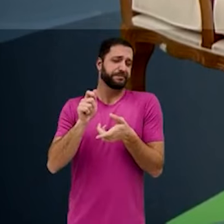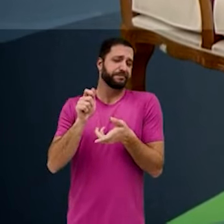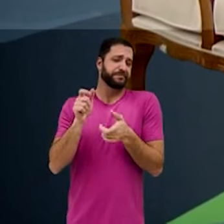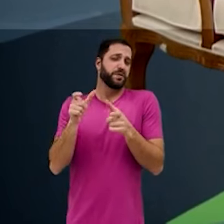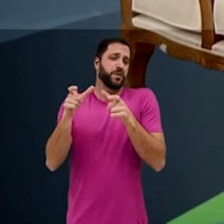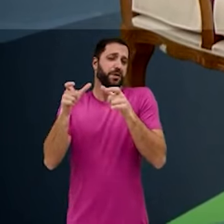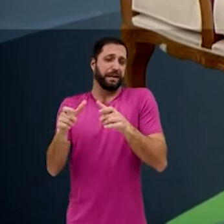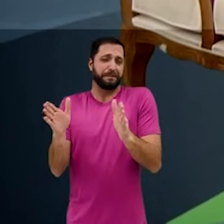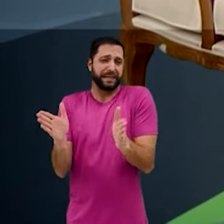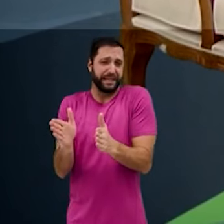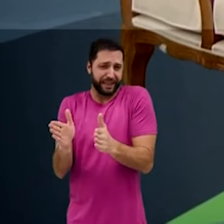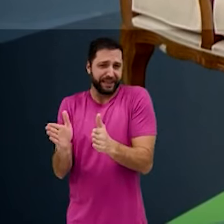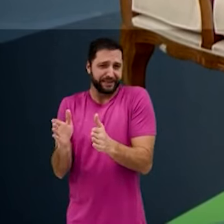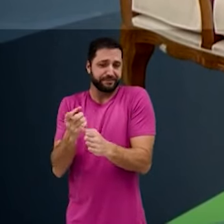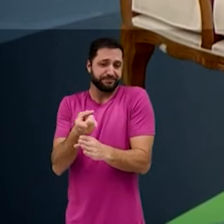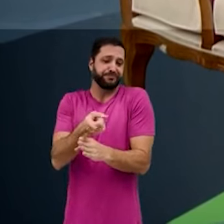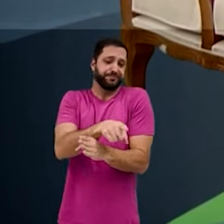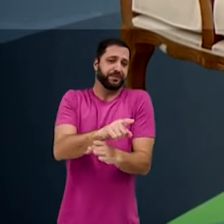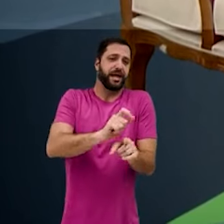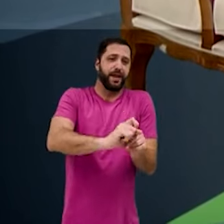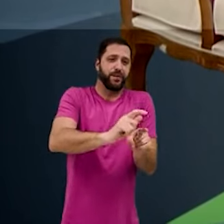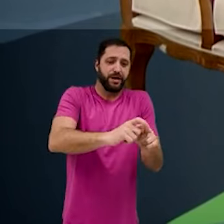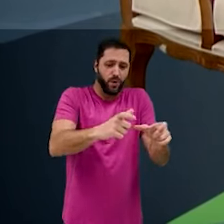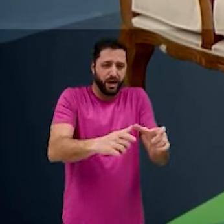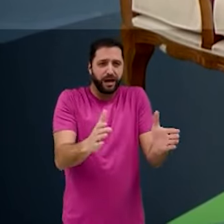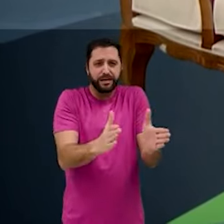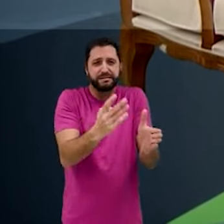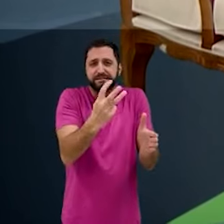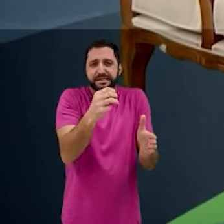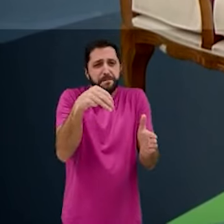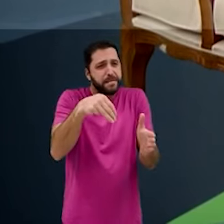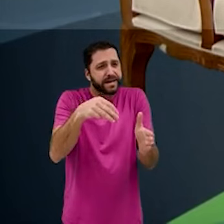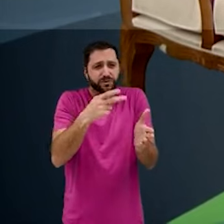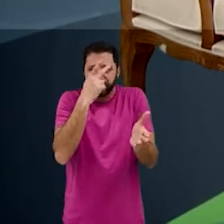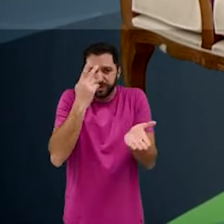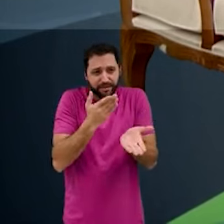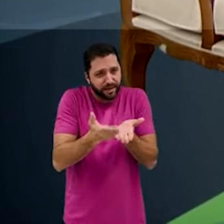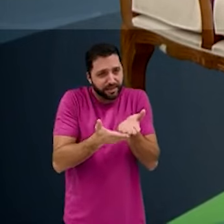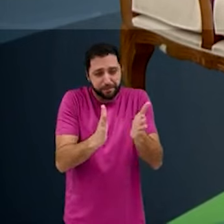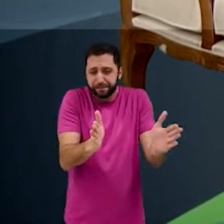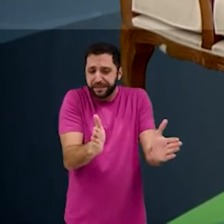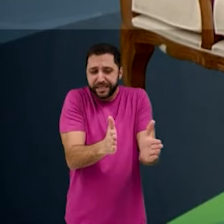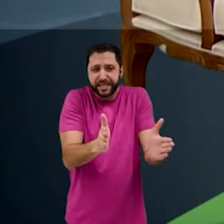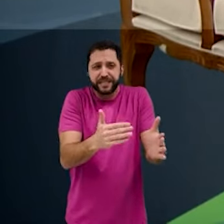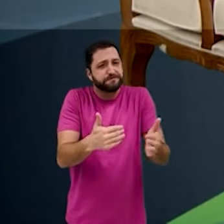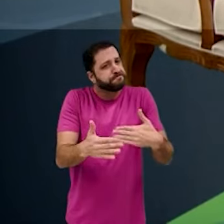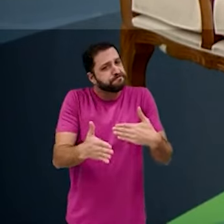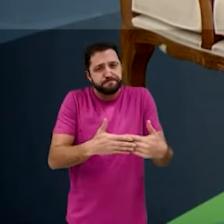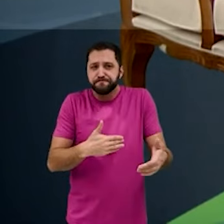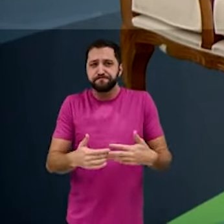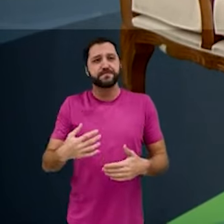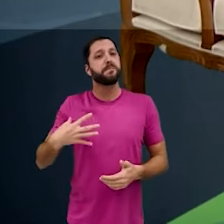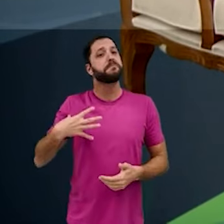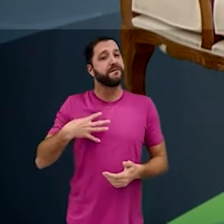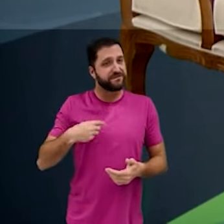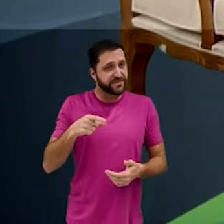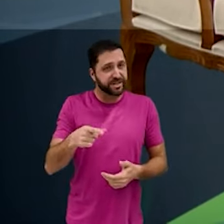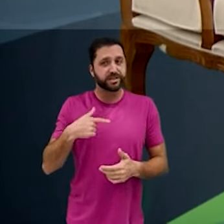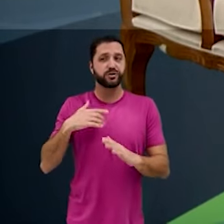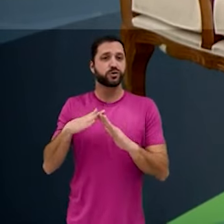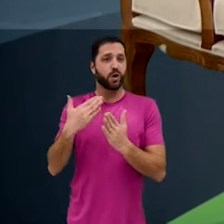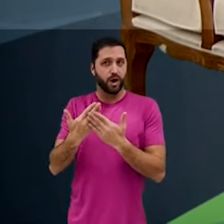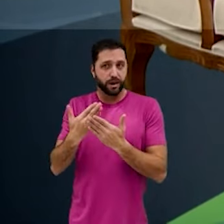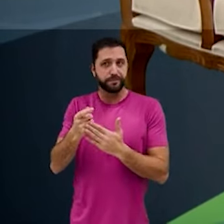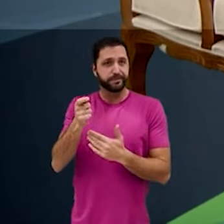um quartinho, uma clínica de 30 metros, que foi o que eu tinha no momento, e uma escola para minha